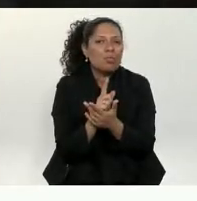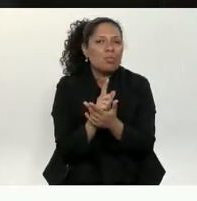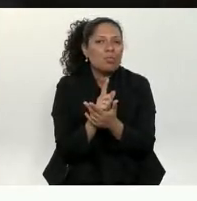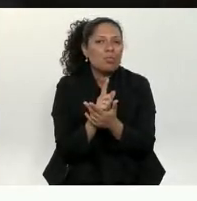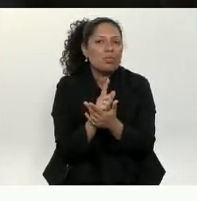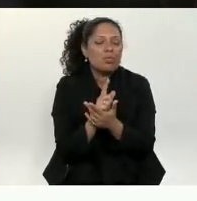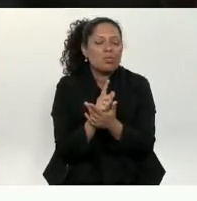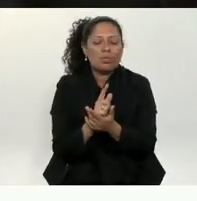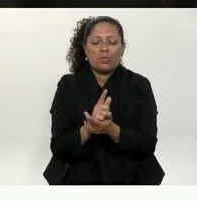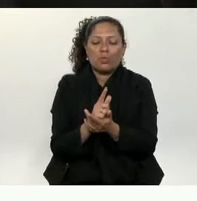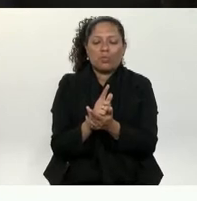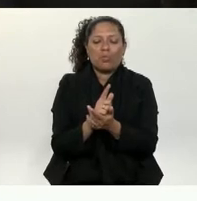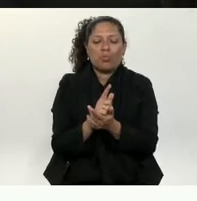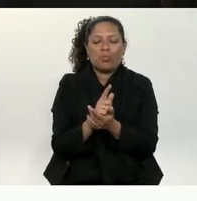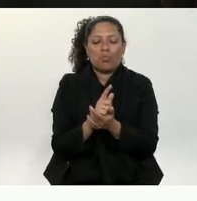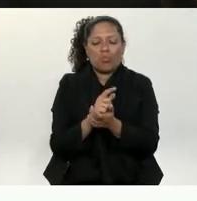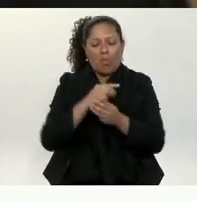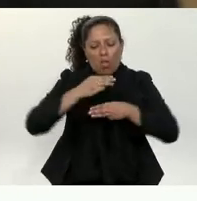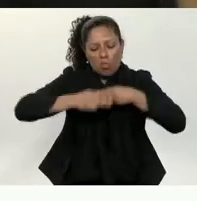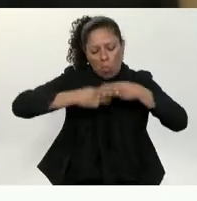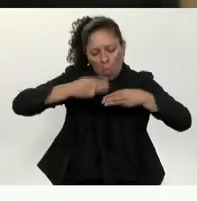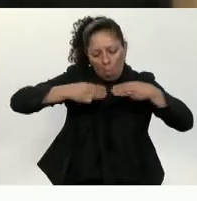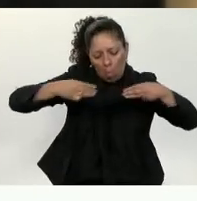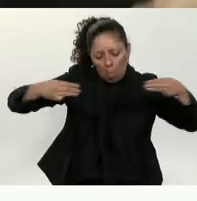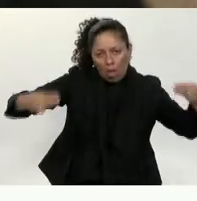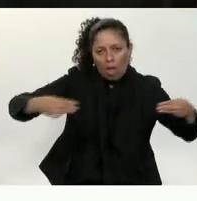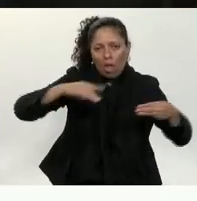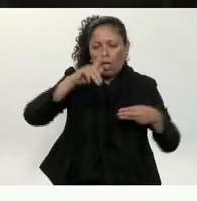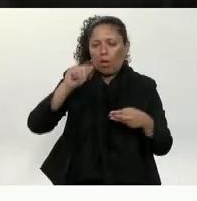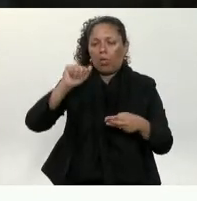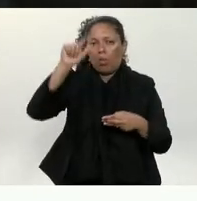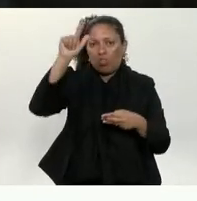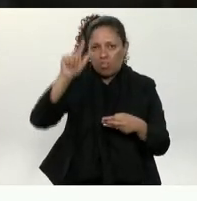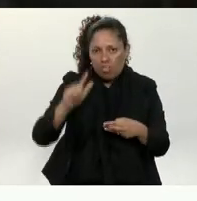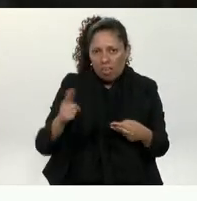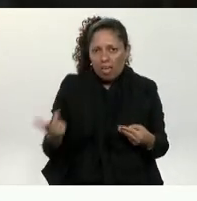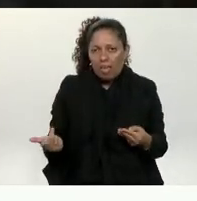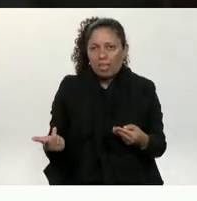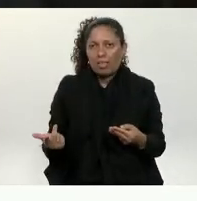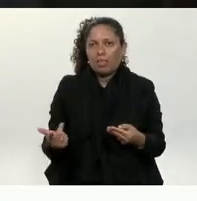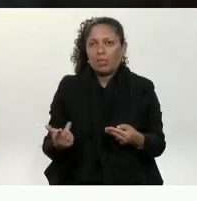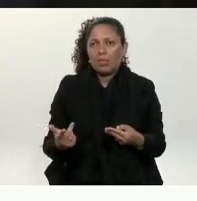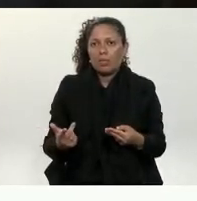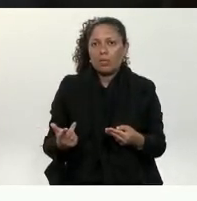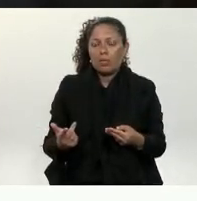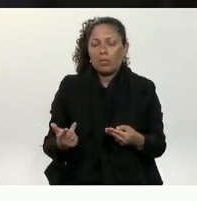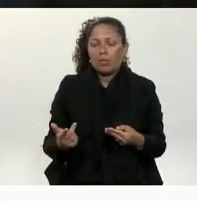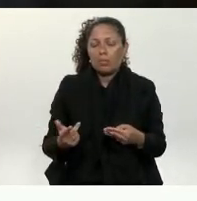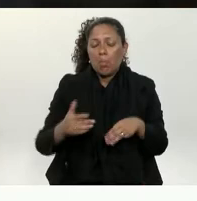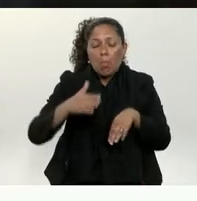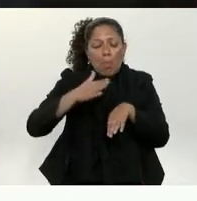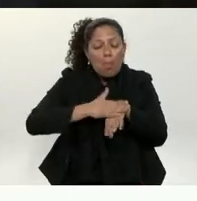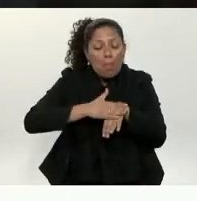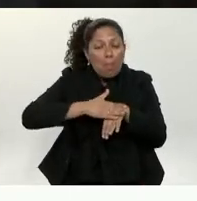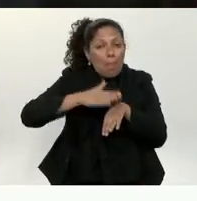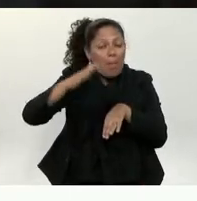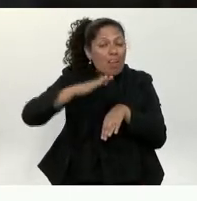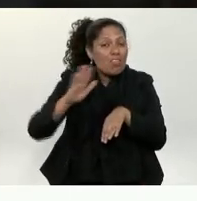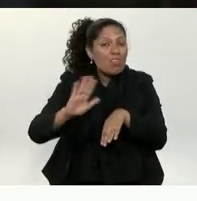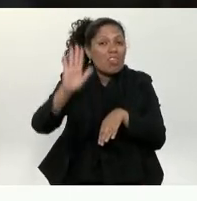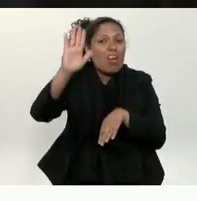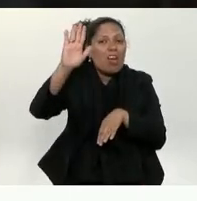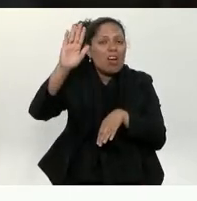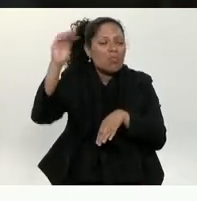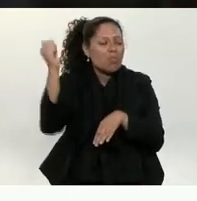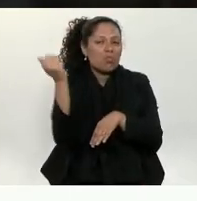de exploração e de qualquer outra atividade do segmento de gás muito mais caro do